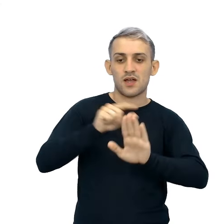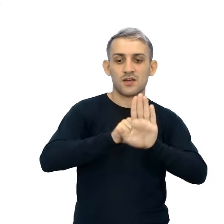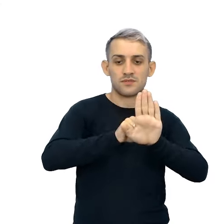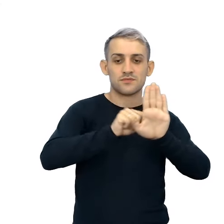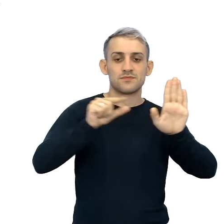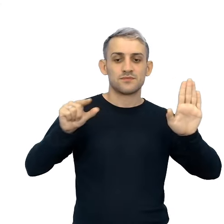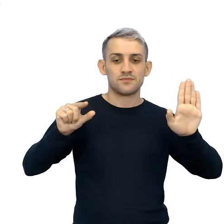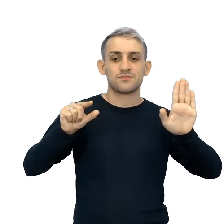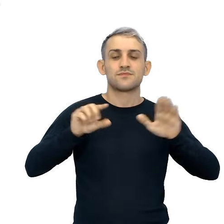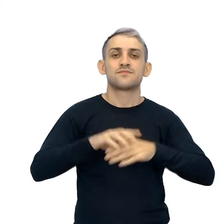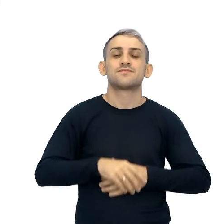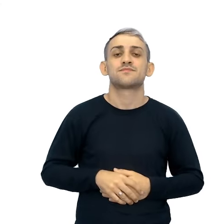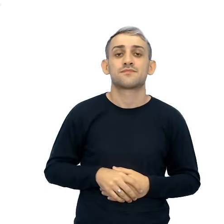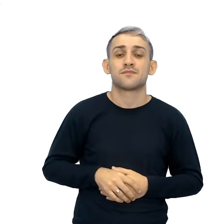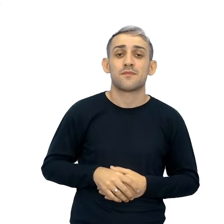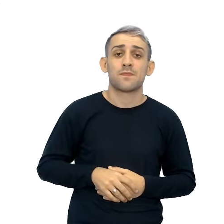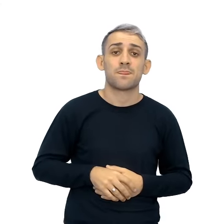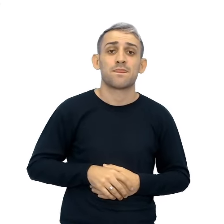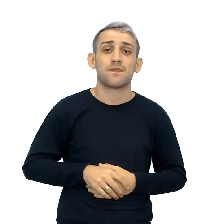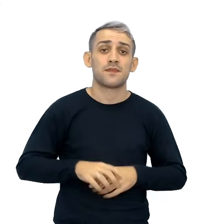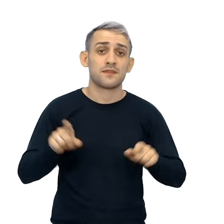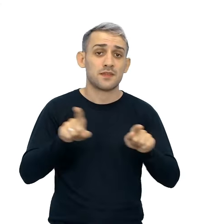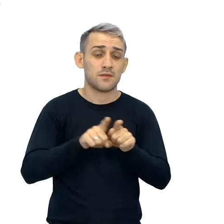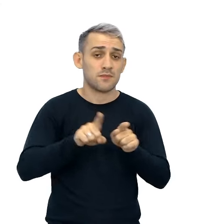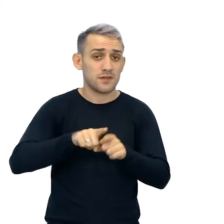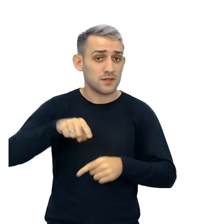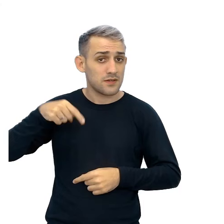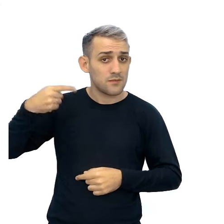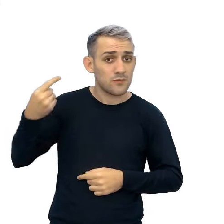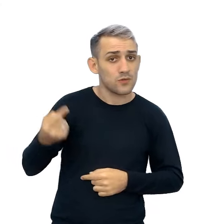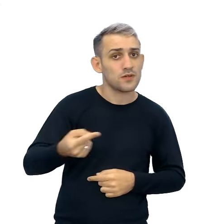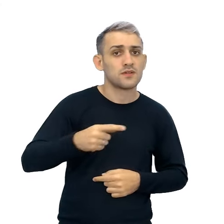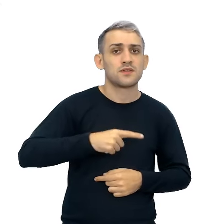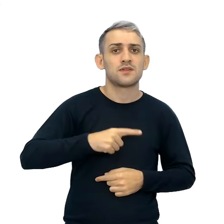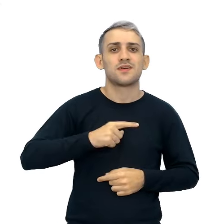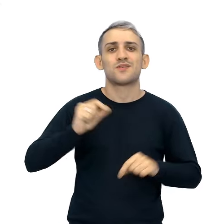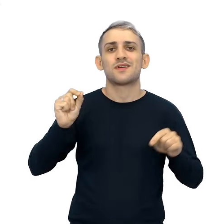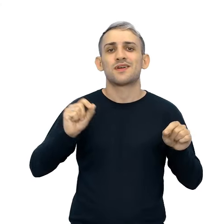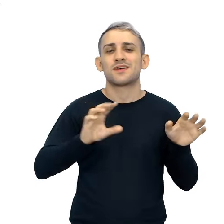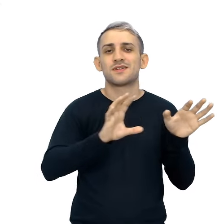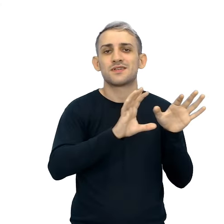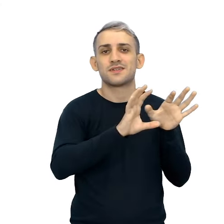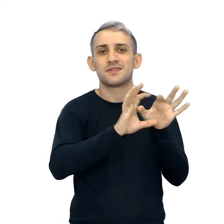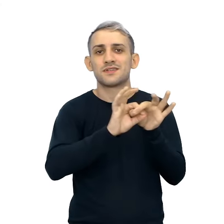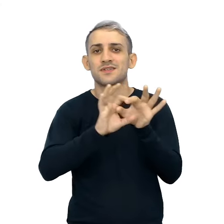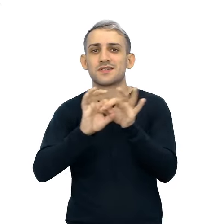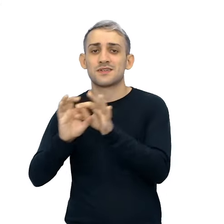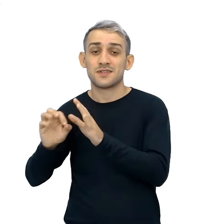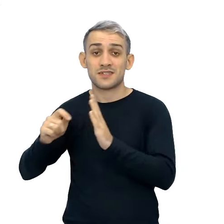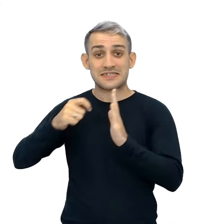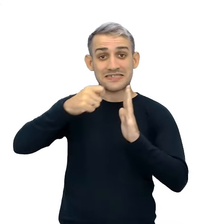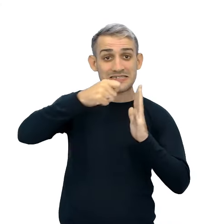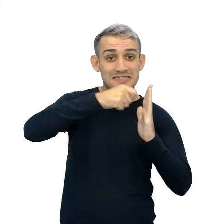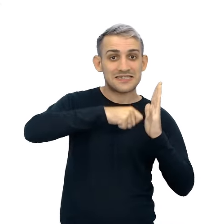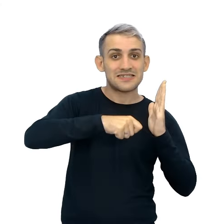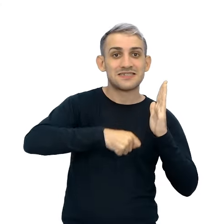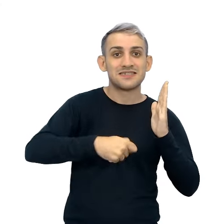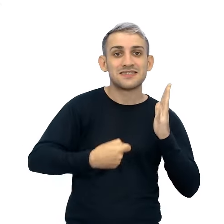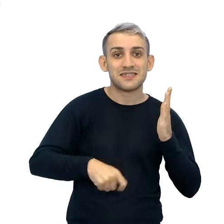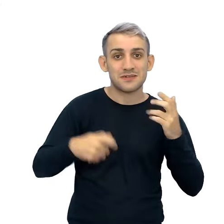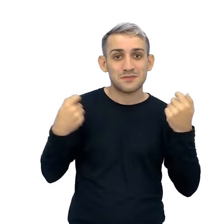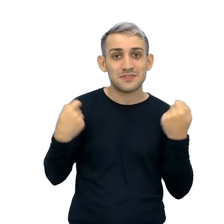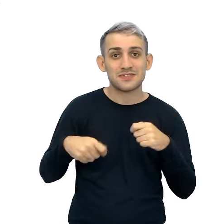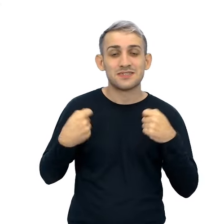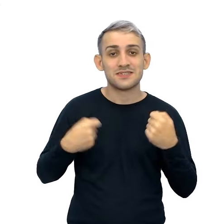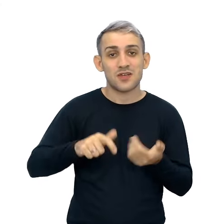nossa literatura, ok? E para depois disso, eles terão de textualizar, eles terão de escrever. Eles terão de